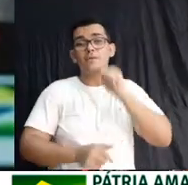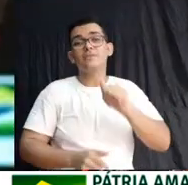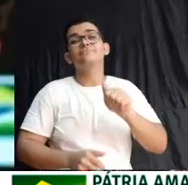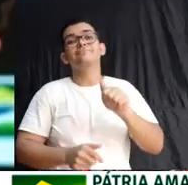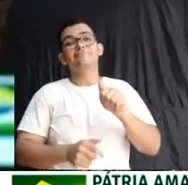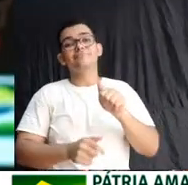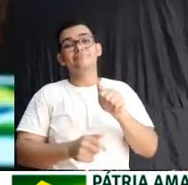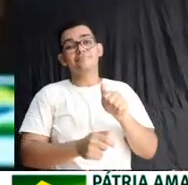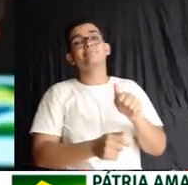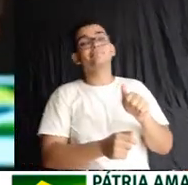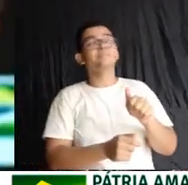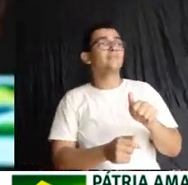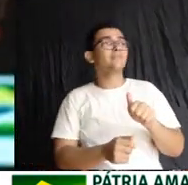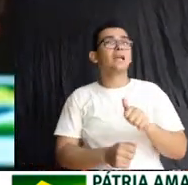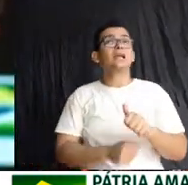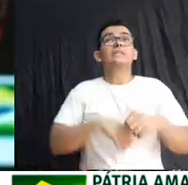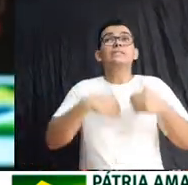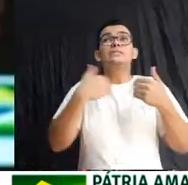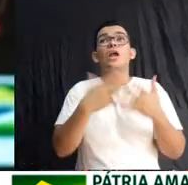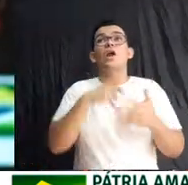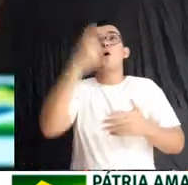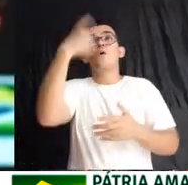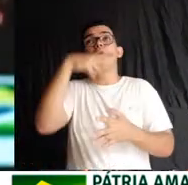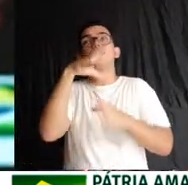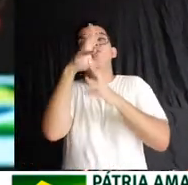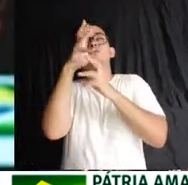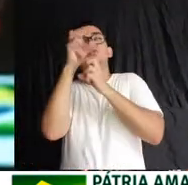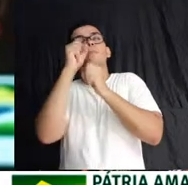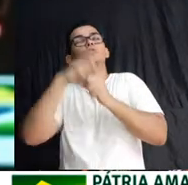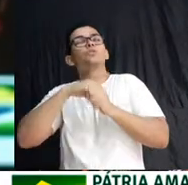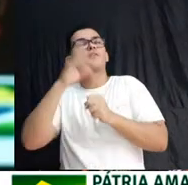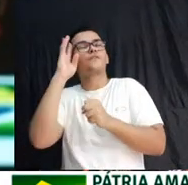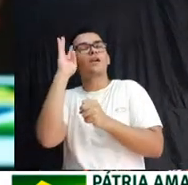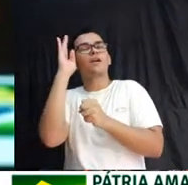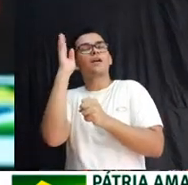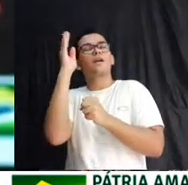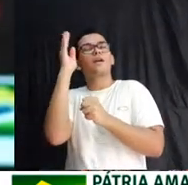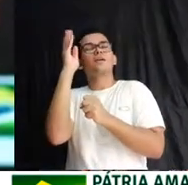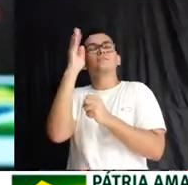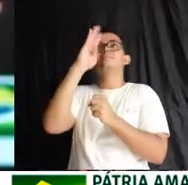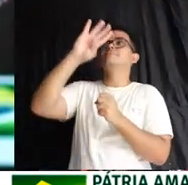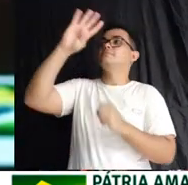esquecer. Adormeci e sonhei com você.